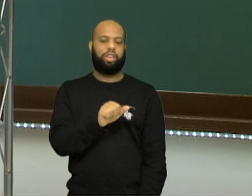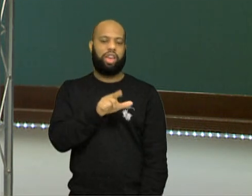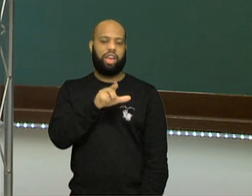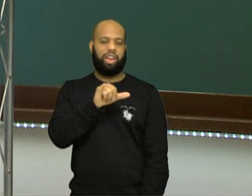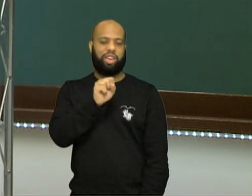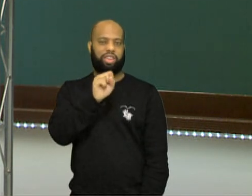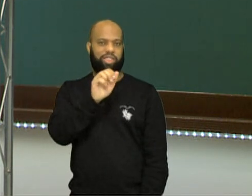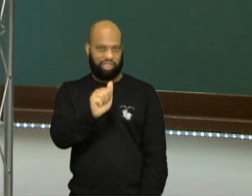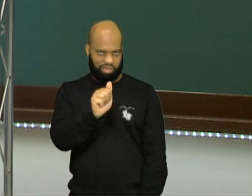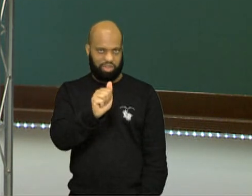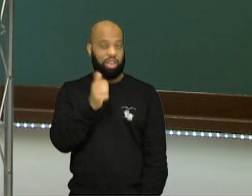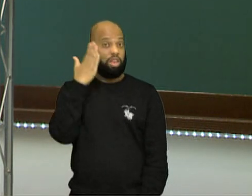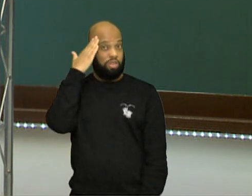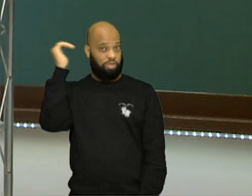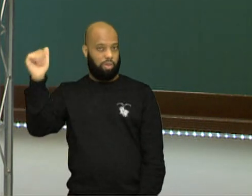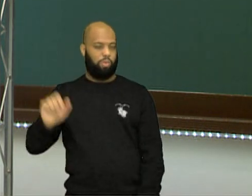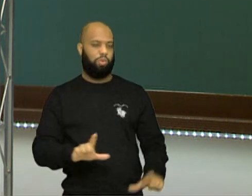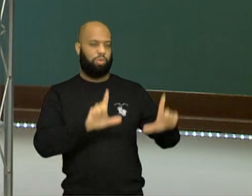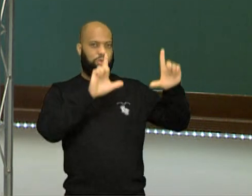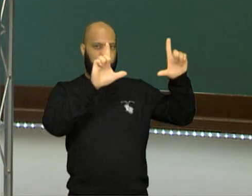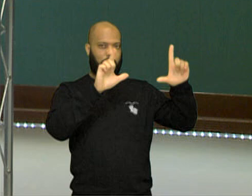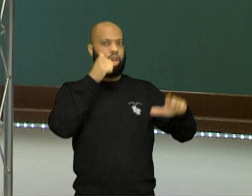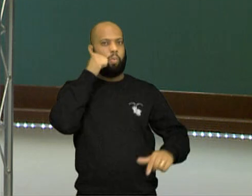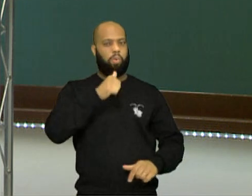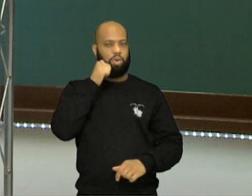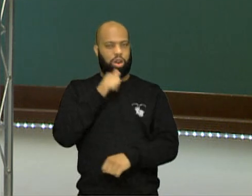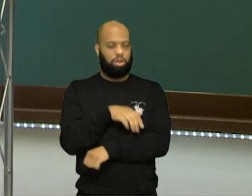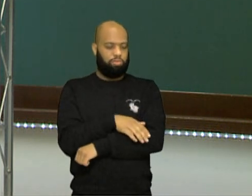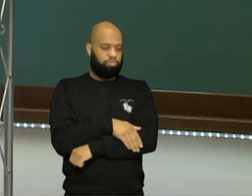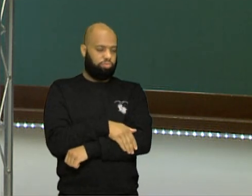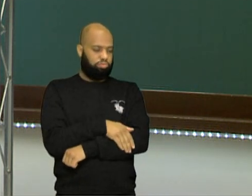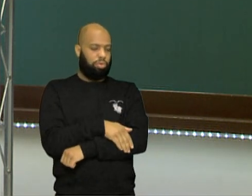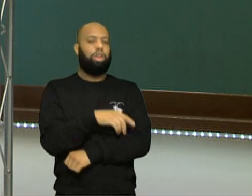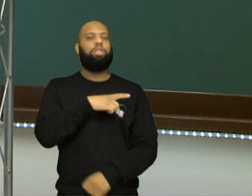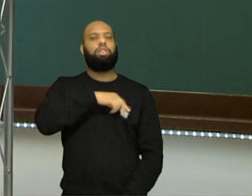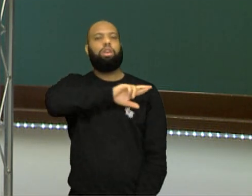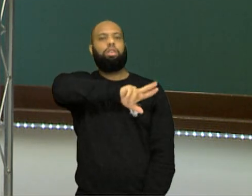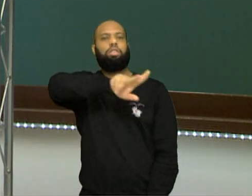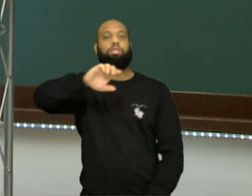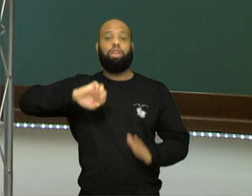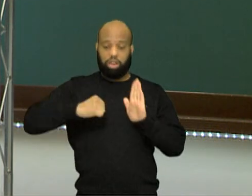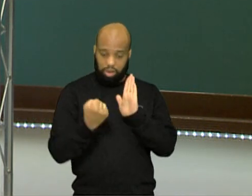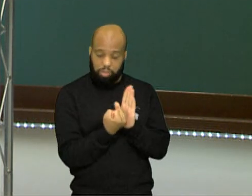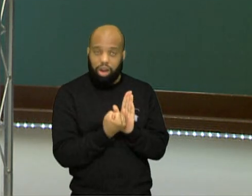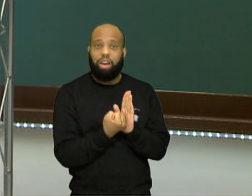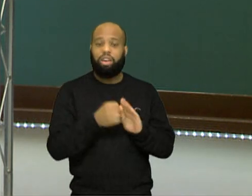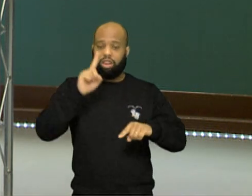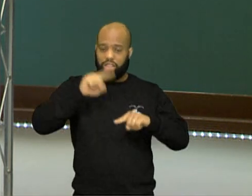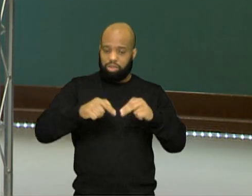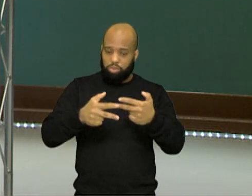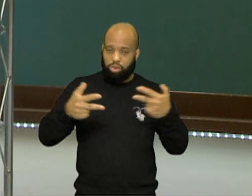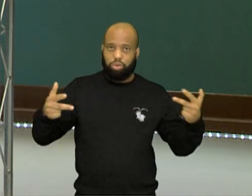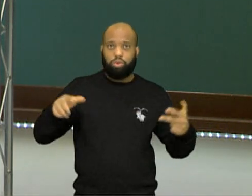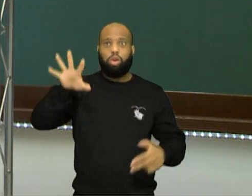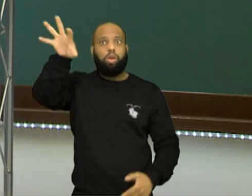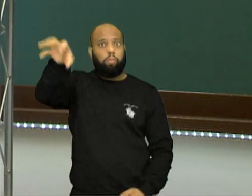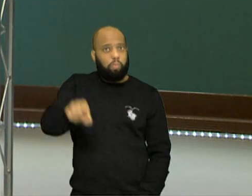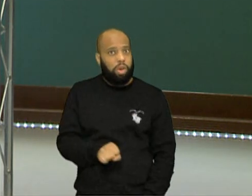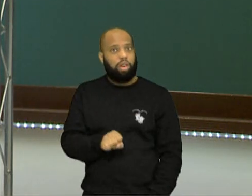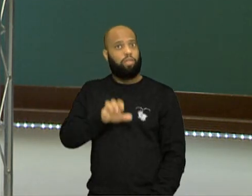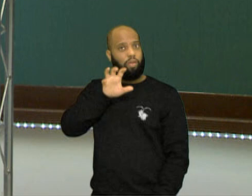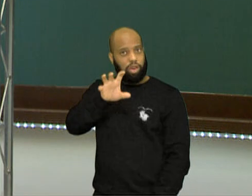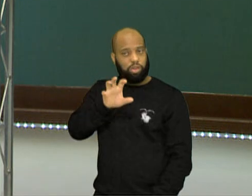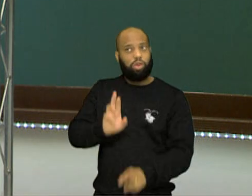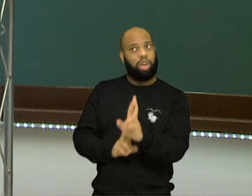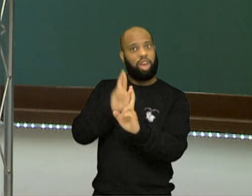Né? E várias peças publicitárias, várias marcas e produtos fizeram referência a